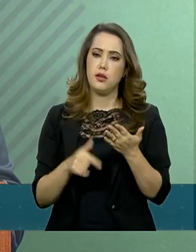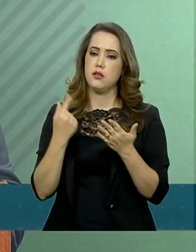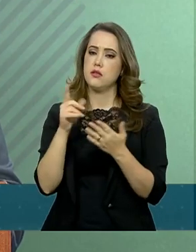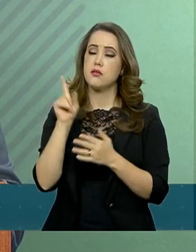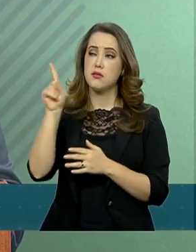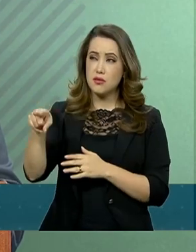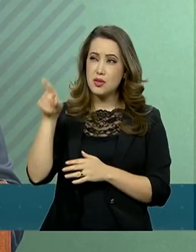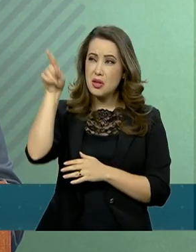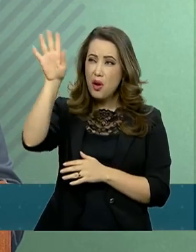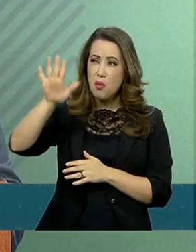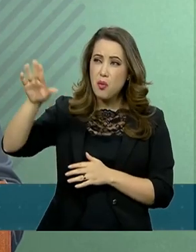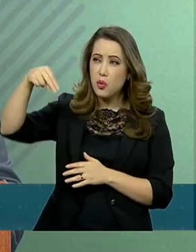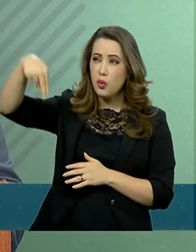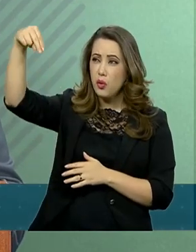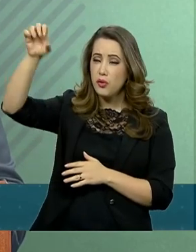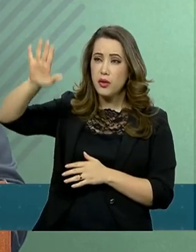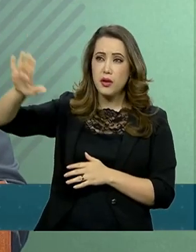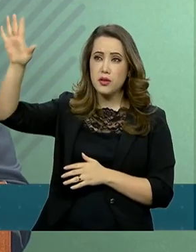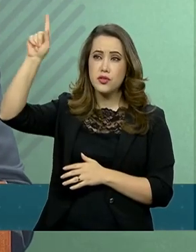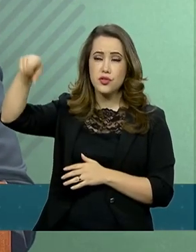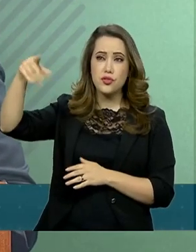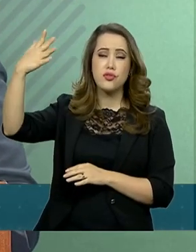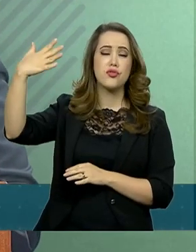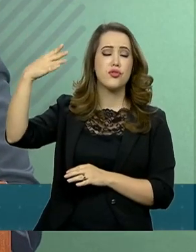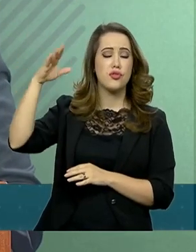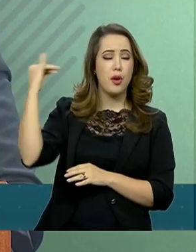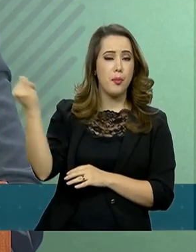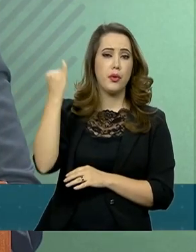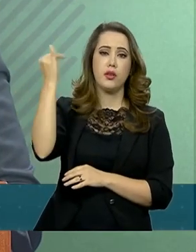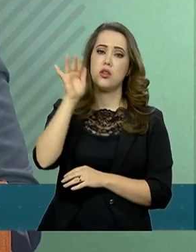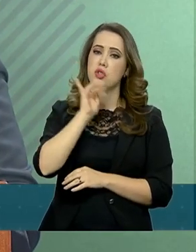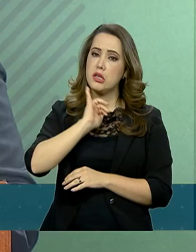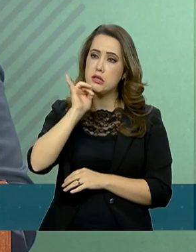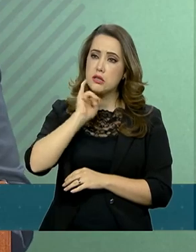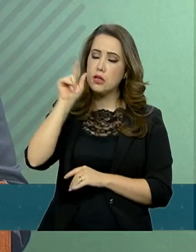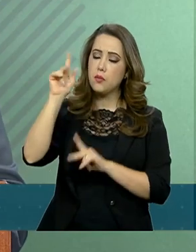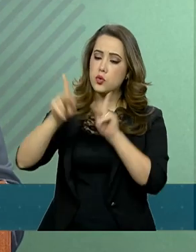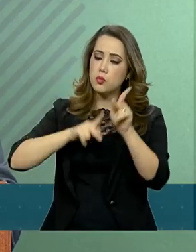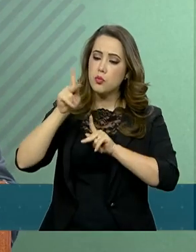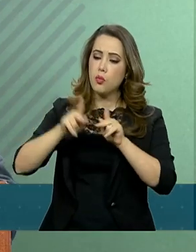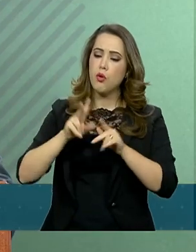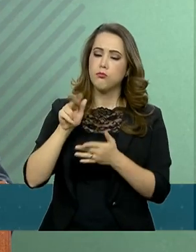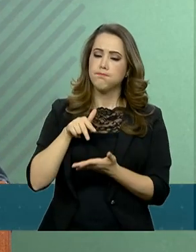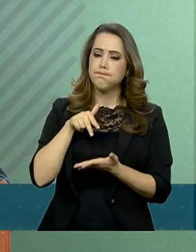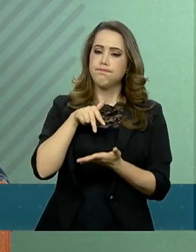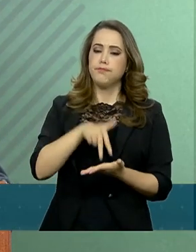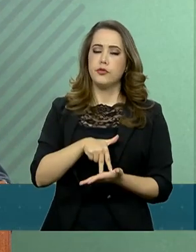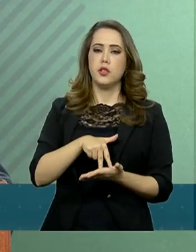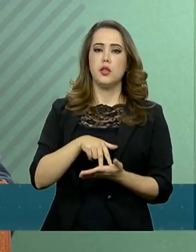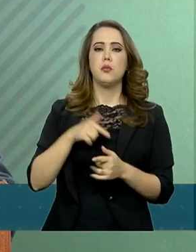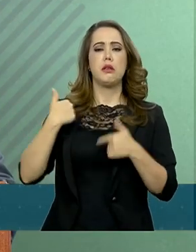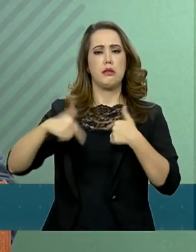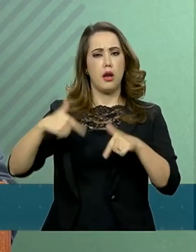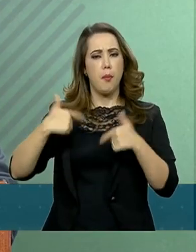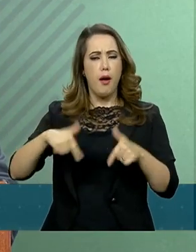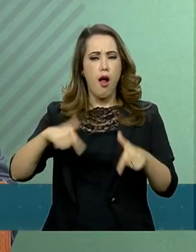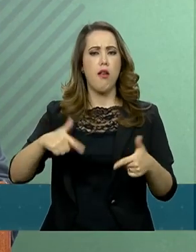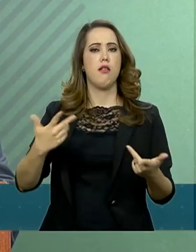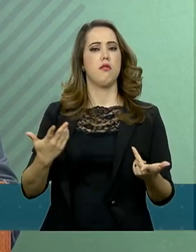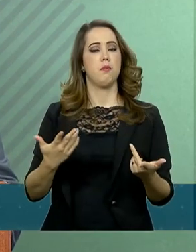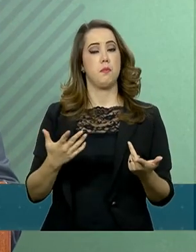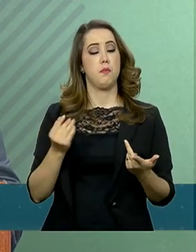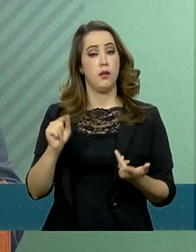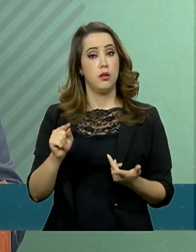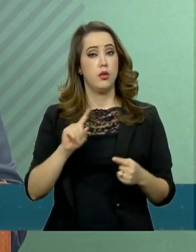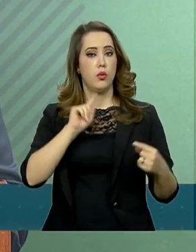exemplo de gente resiliente e trabalhadora com esse intuito o